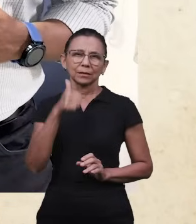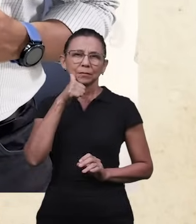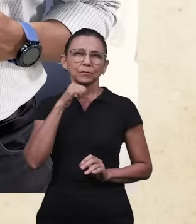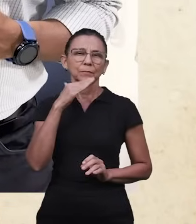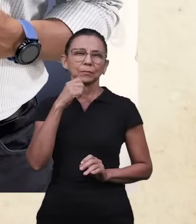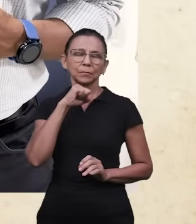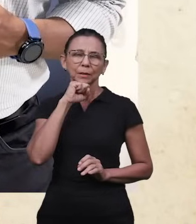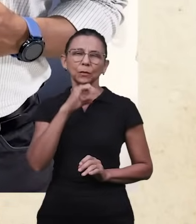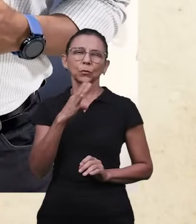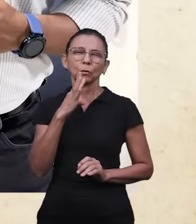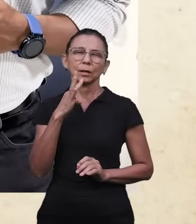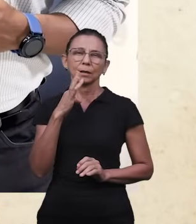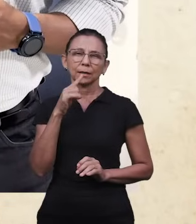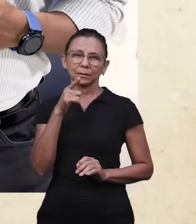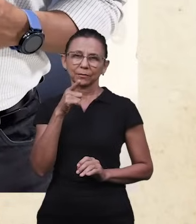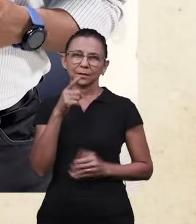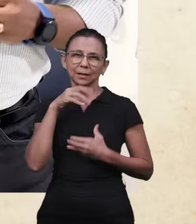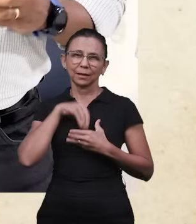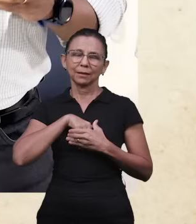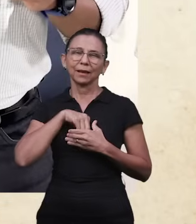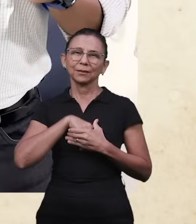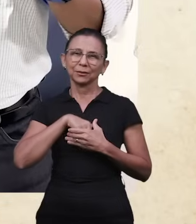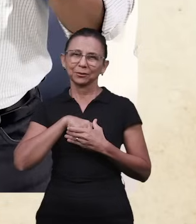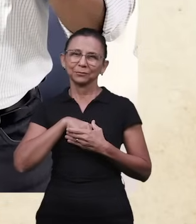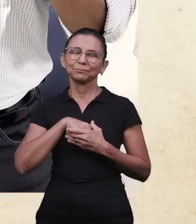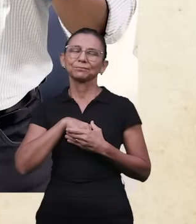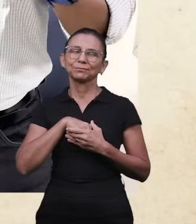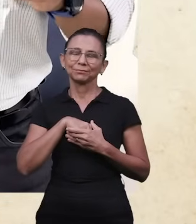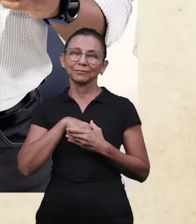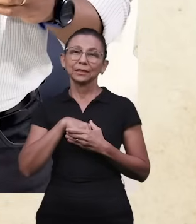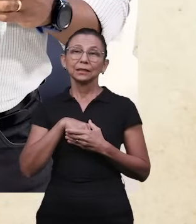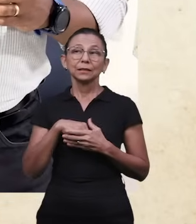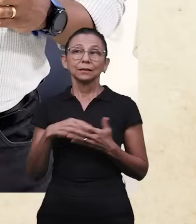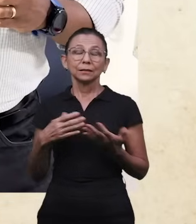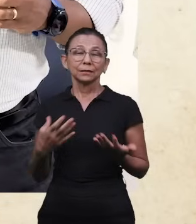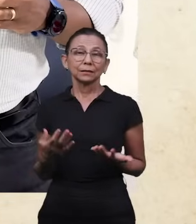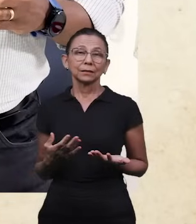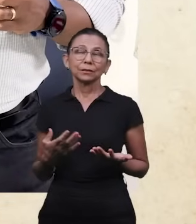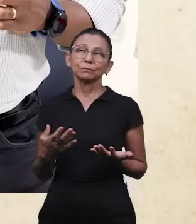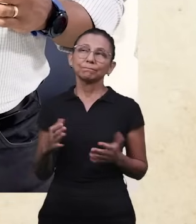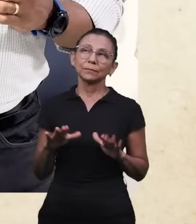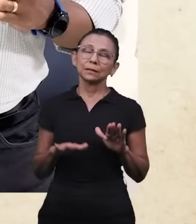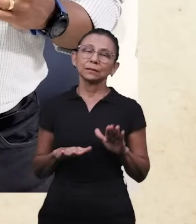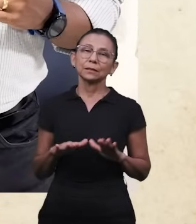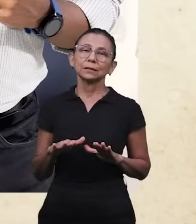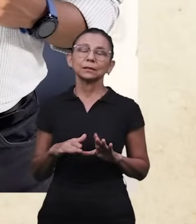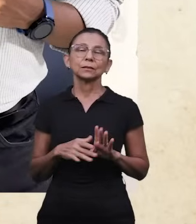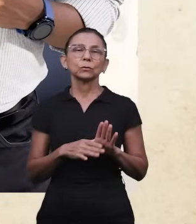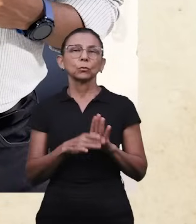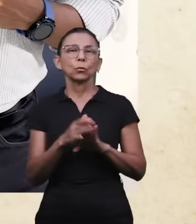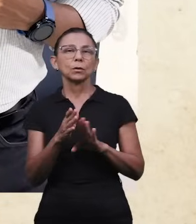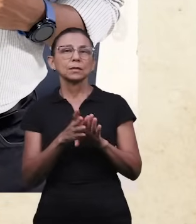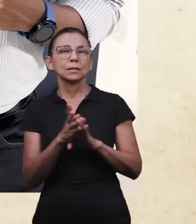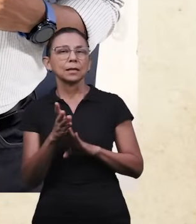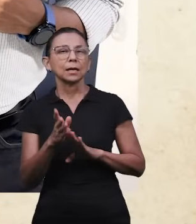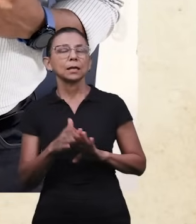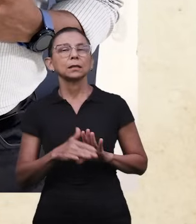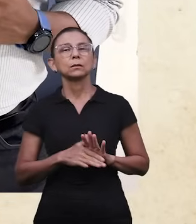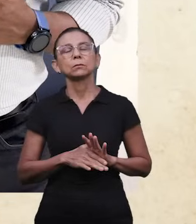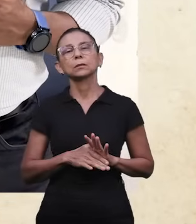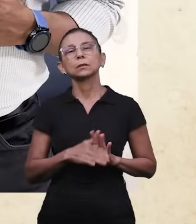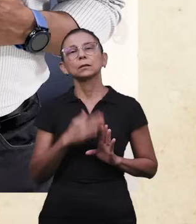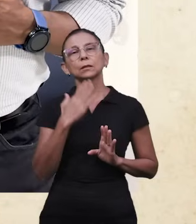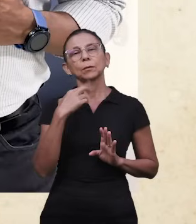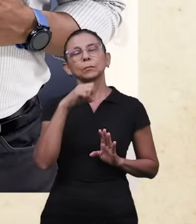sabe quem é você. Então, às vezes, na hora de uma palavra dada, nós não podemos nos